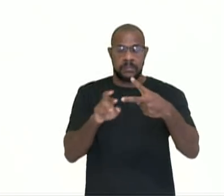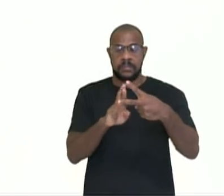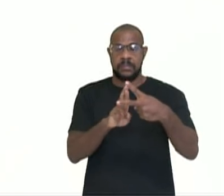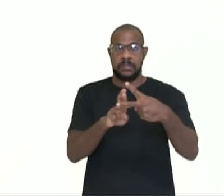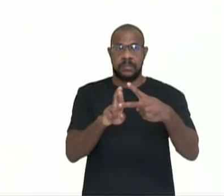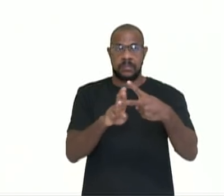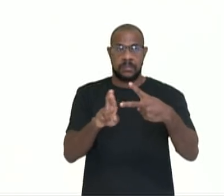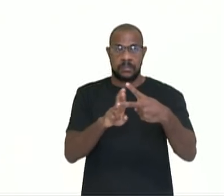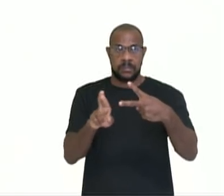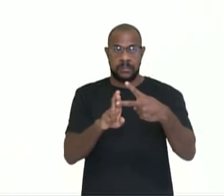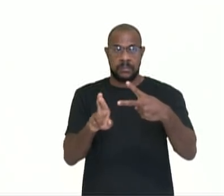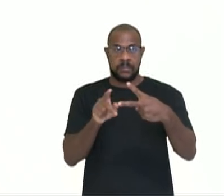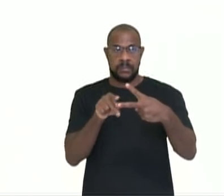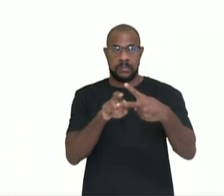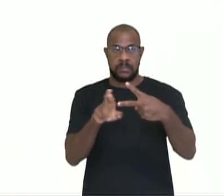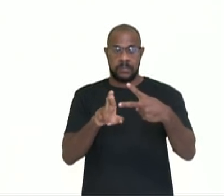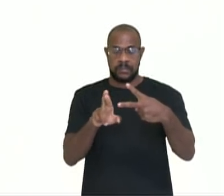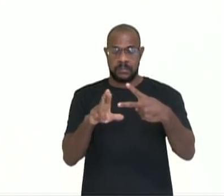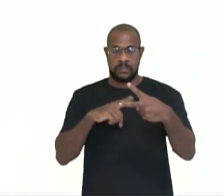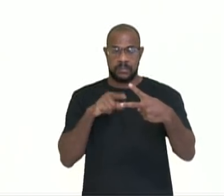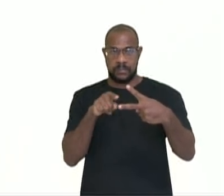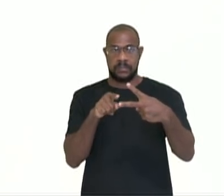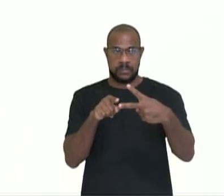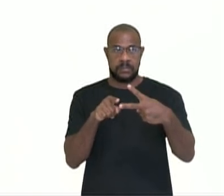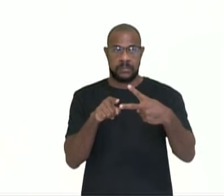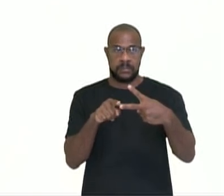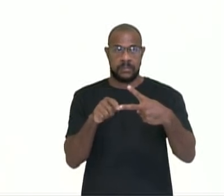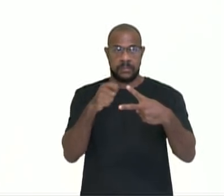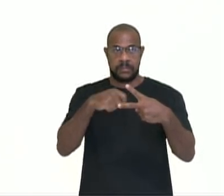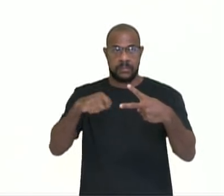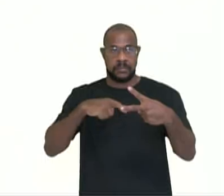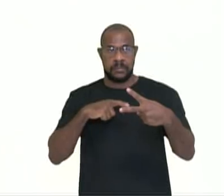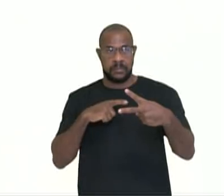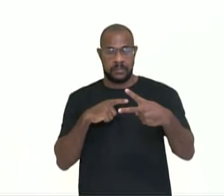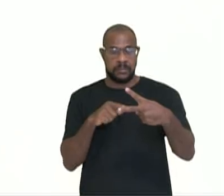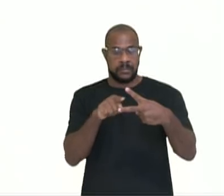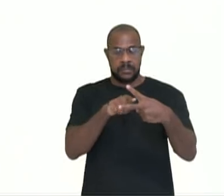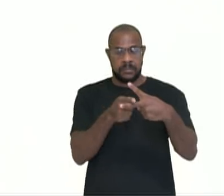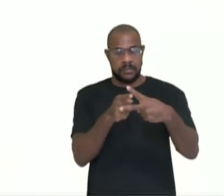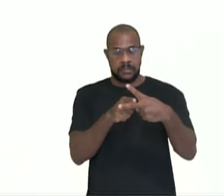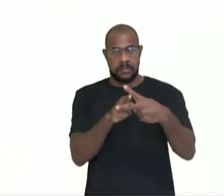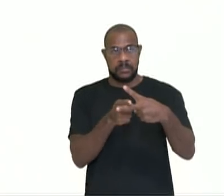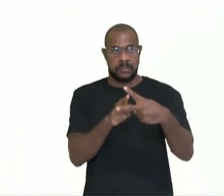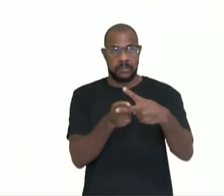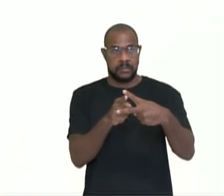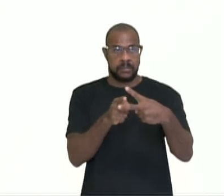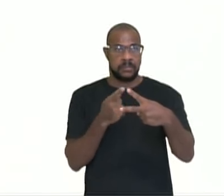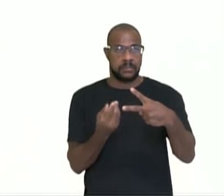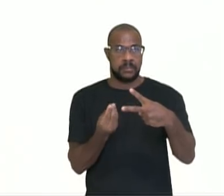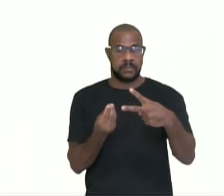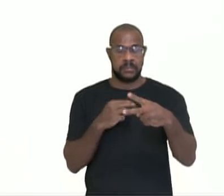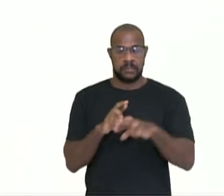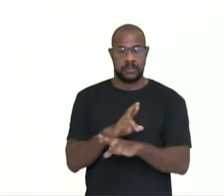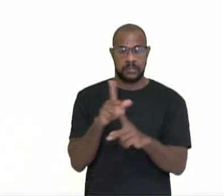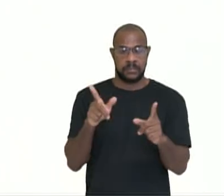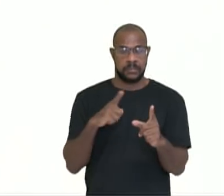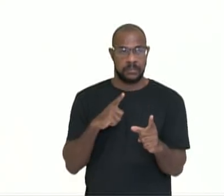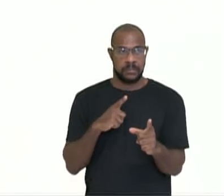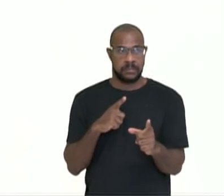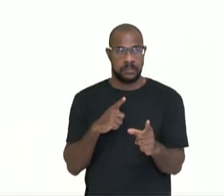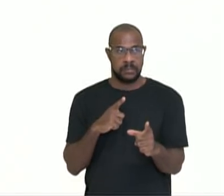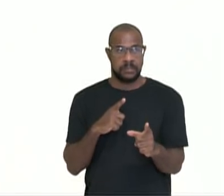circunferência em que esse ângulo está inscrito, ele é central, tá? Então, fazendo essa diferença, você vai ter,